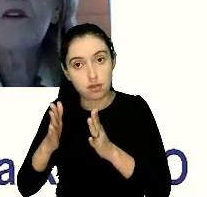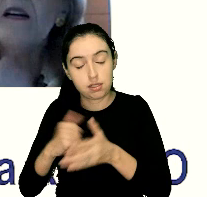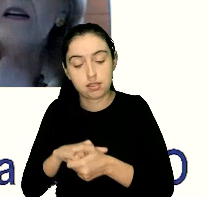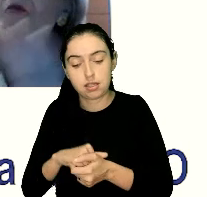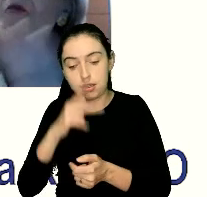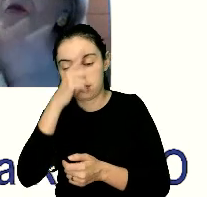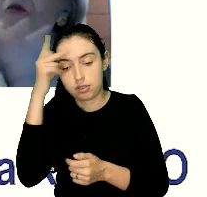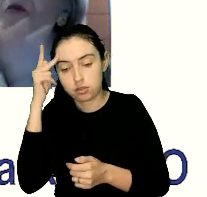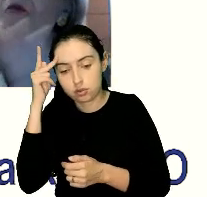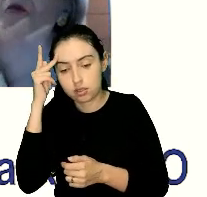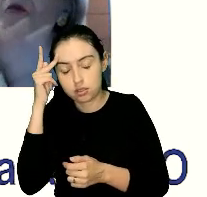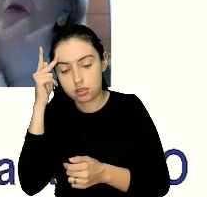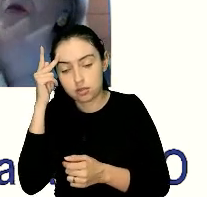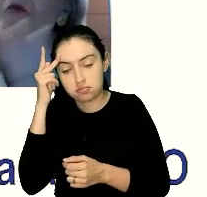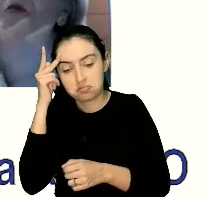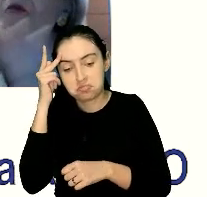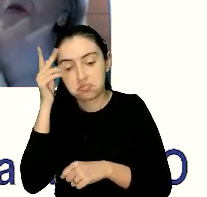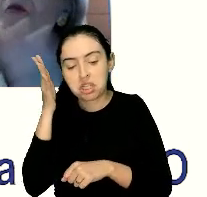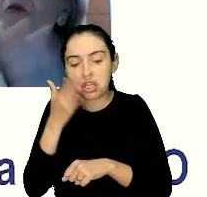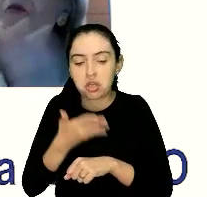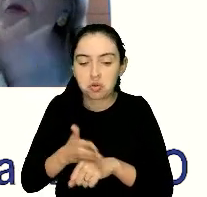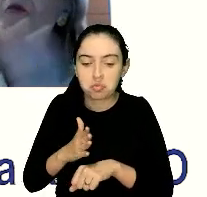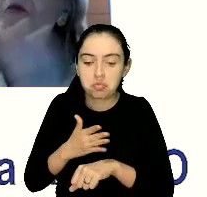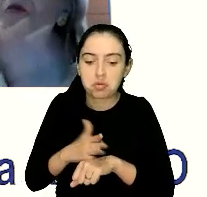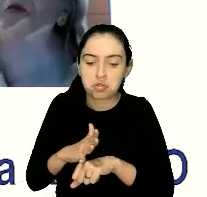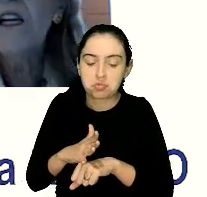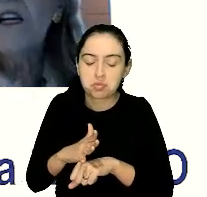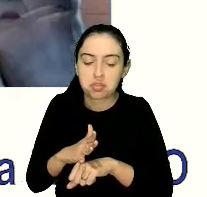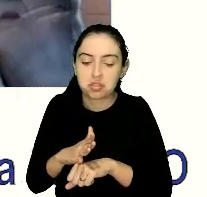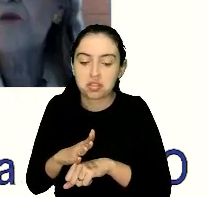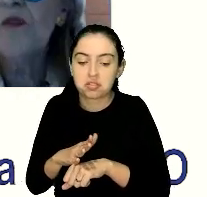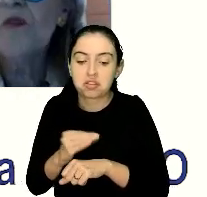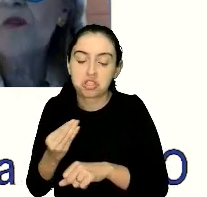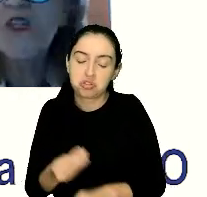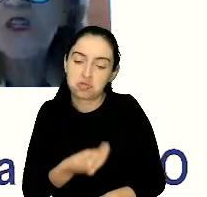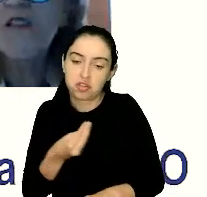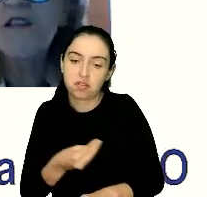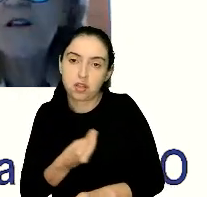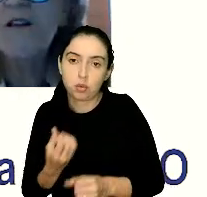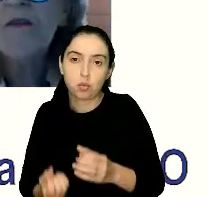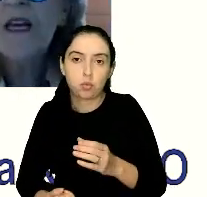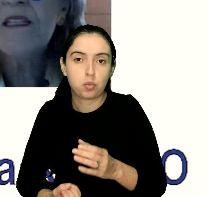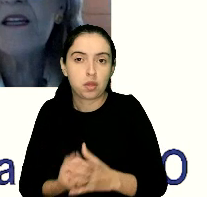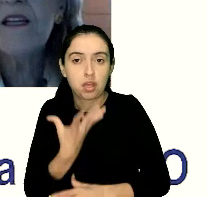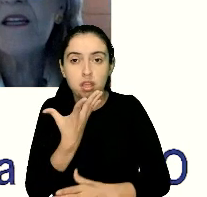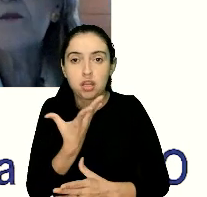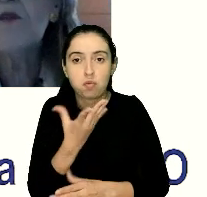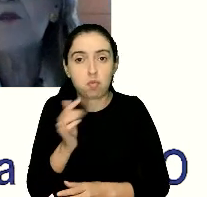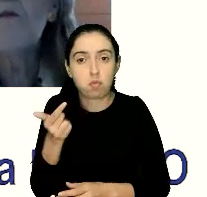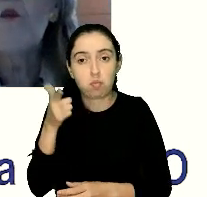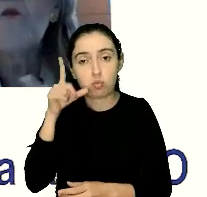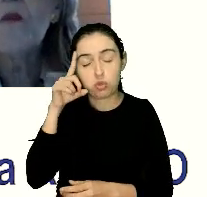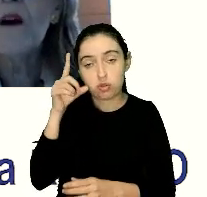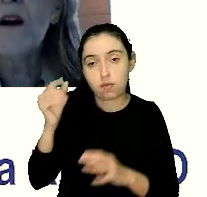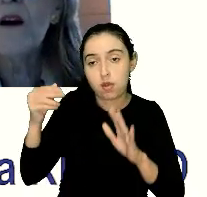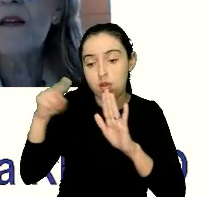começam meio que a se acostumar com um novo jeito de viver, criam uma nova rotina,